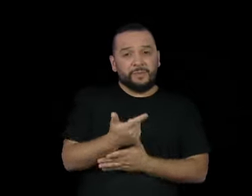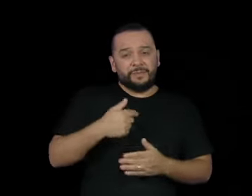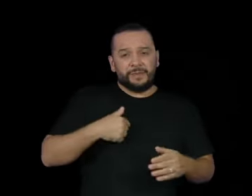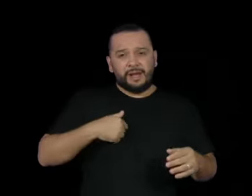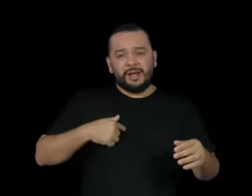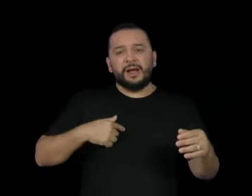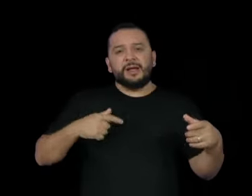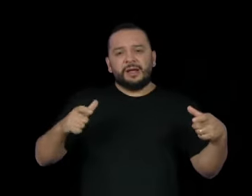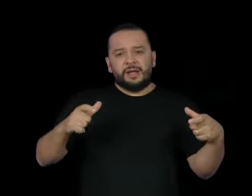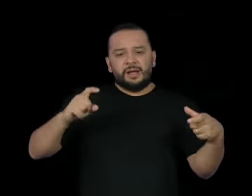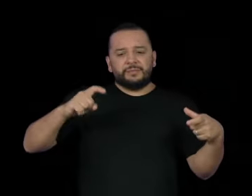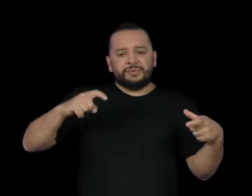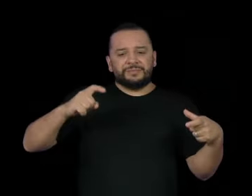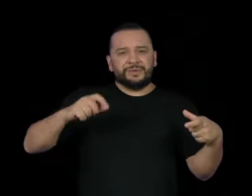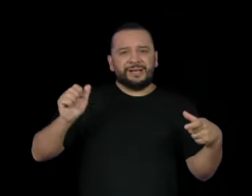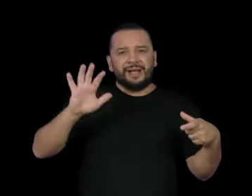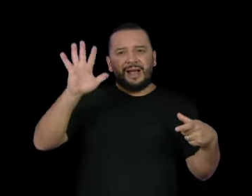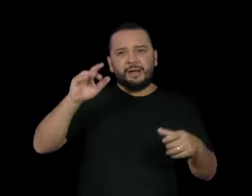não existia.